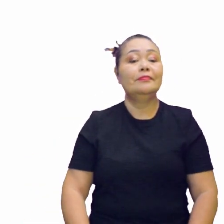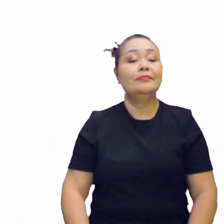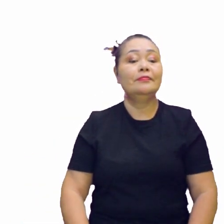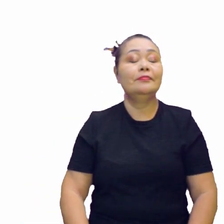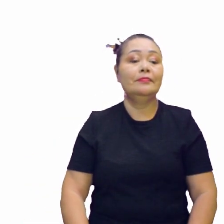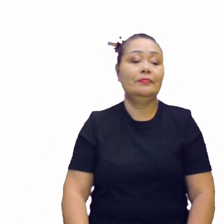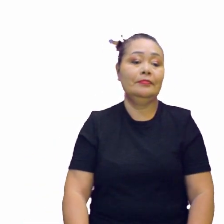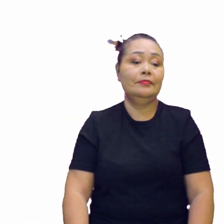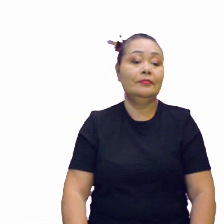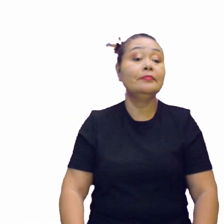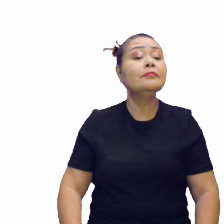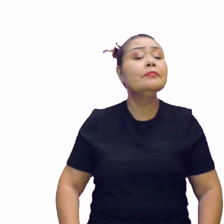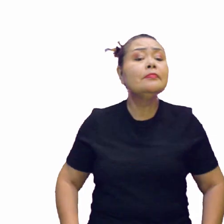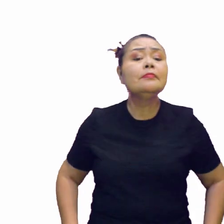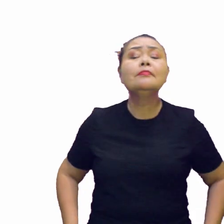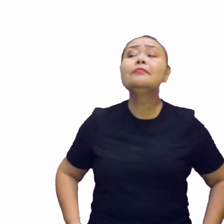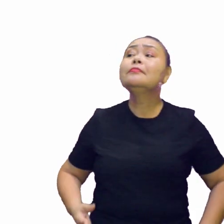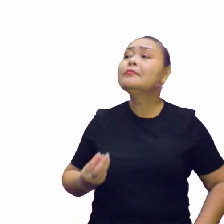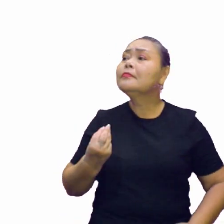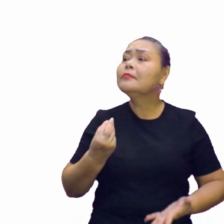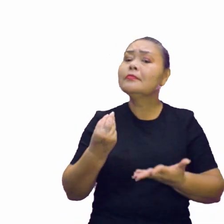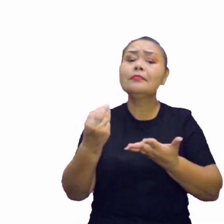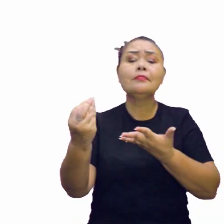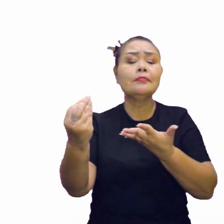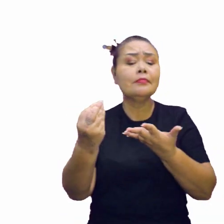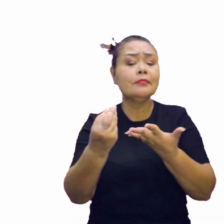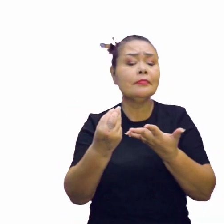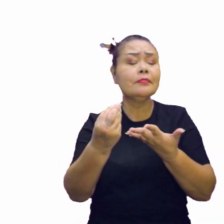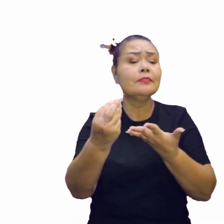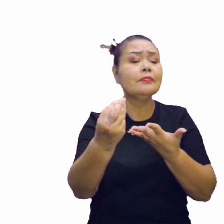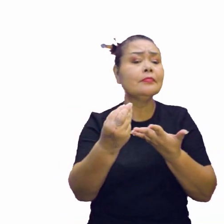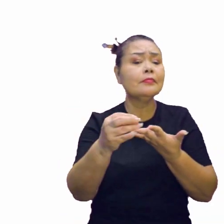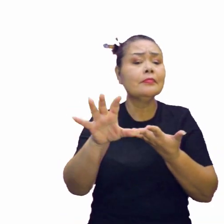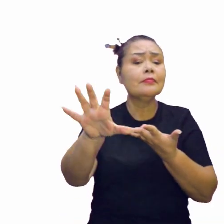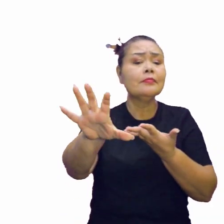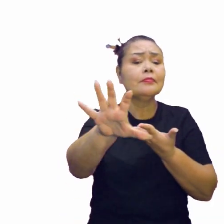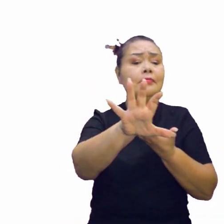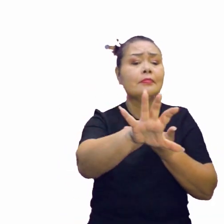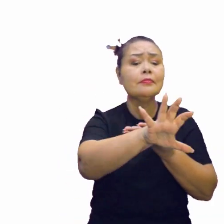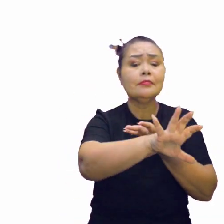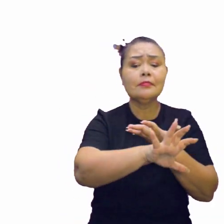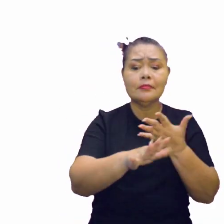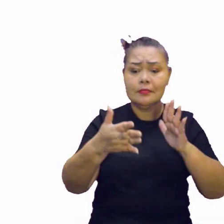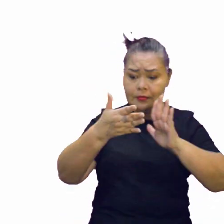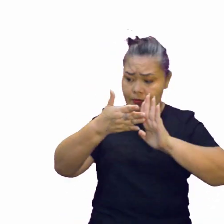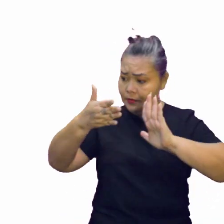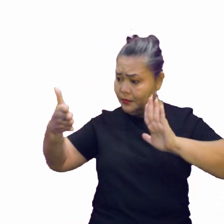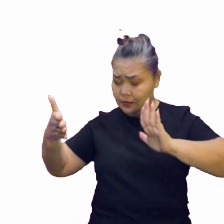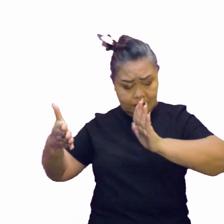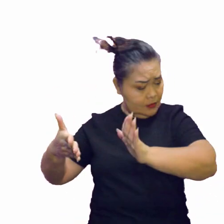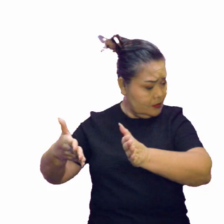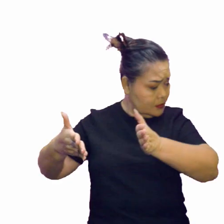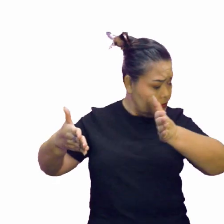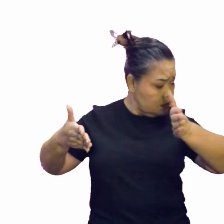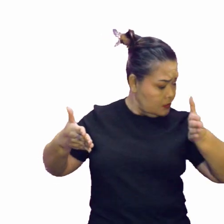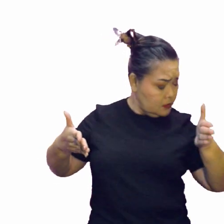E a distribuição espacial? A distância entre as plantas